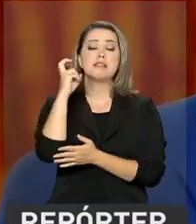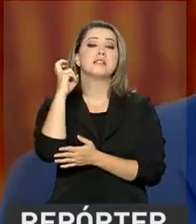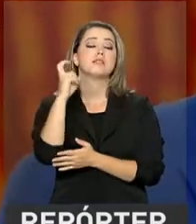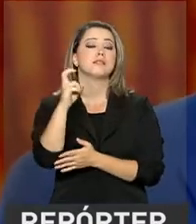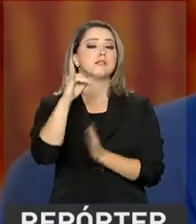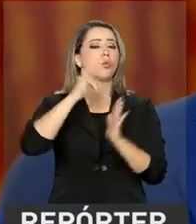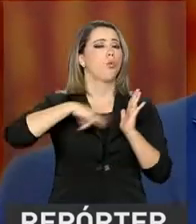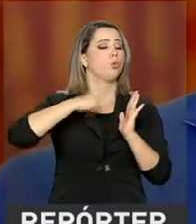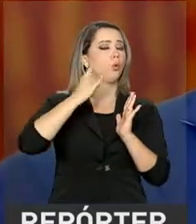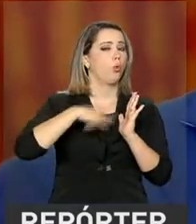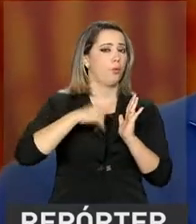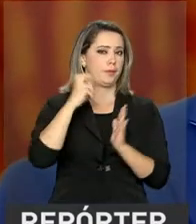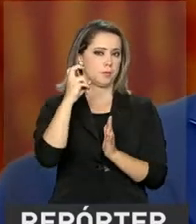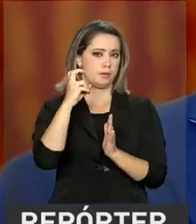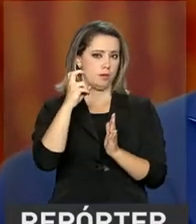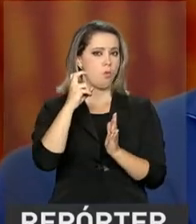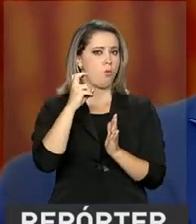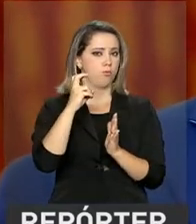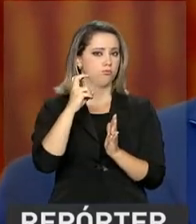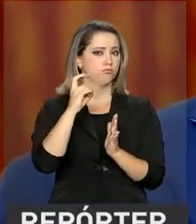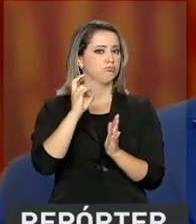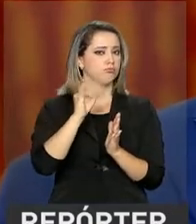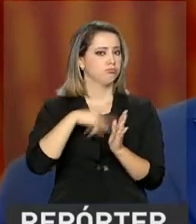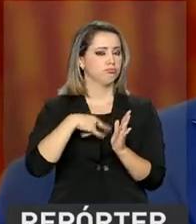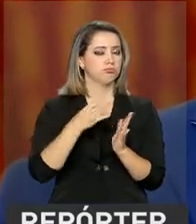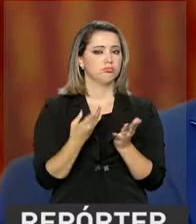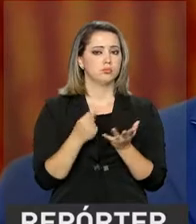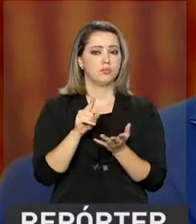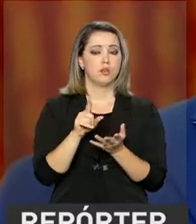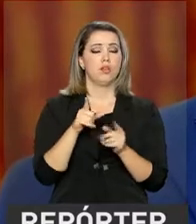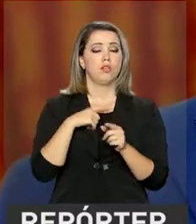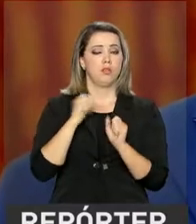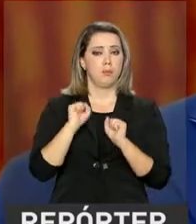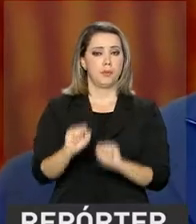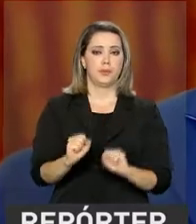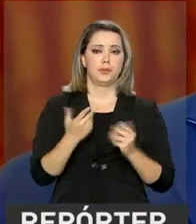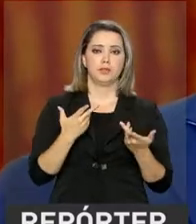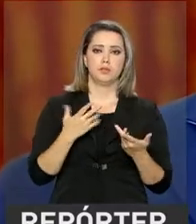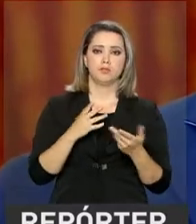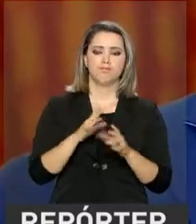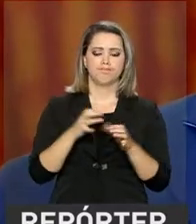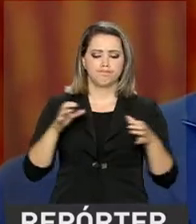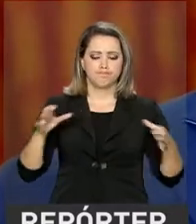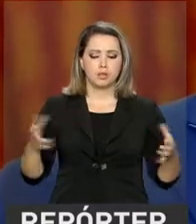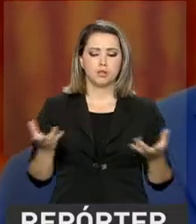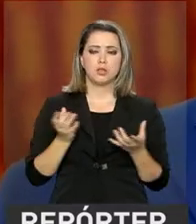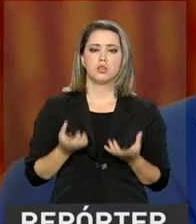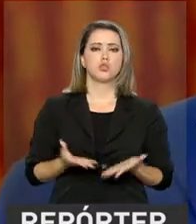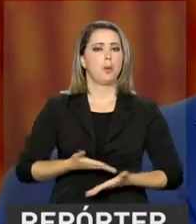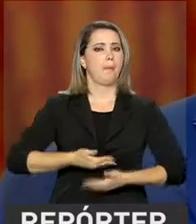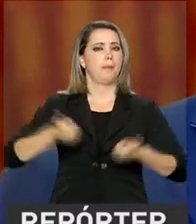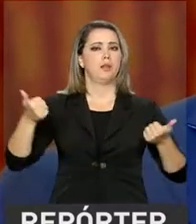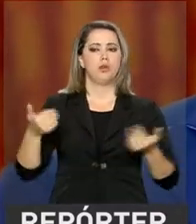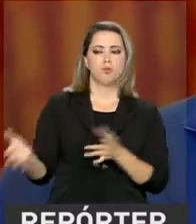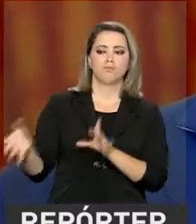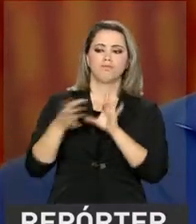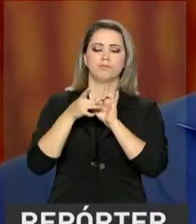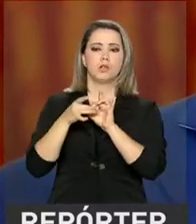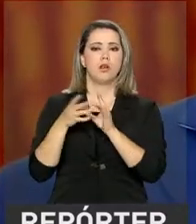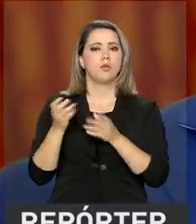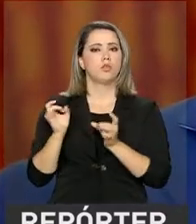documentos foram assinados em quatros e esses atos o gigantesco de aumentar a corrente de comércio